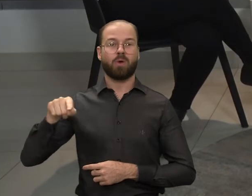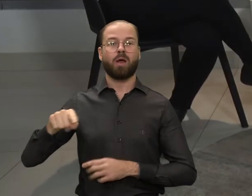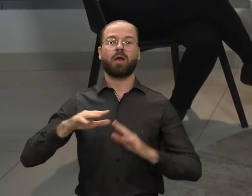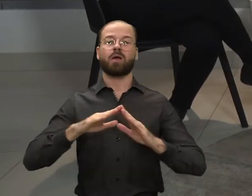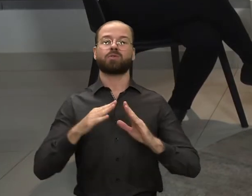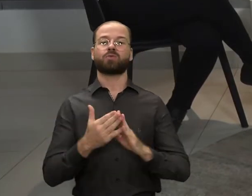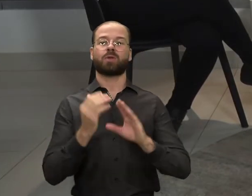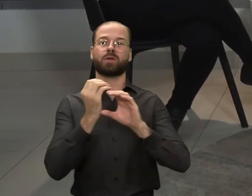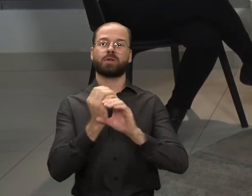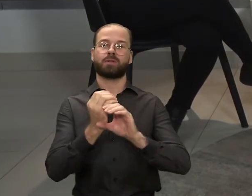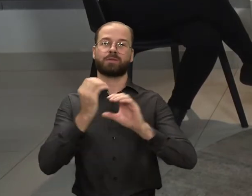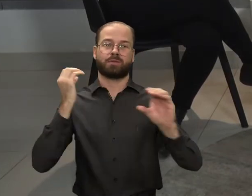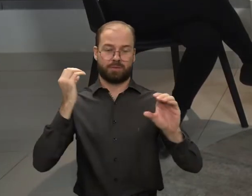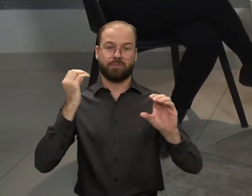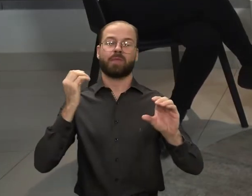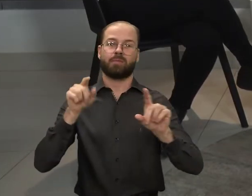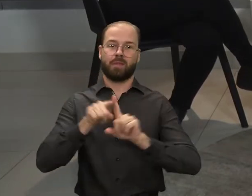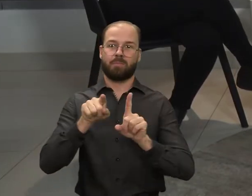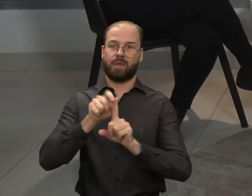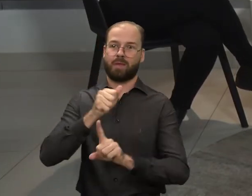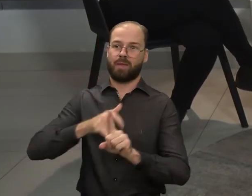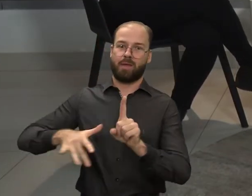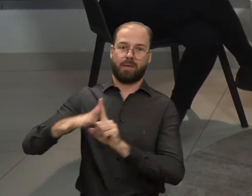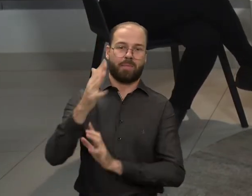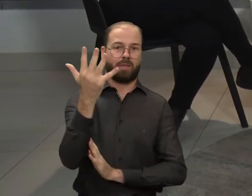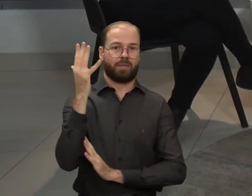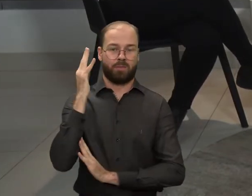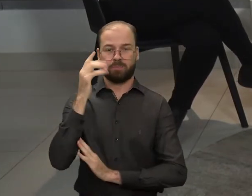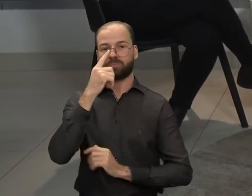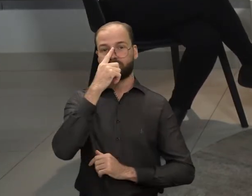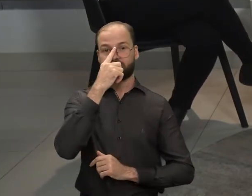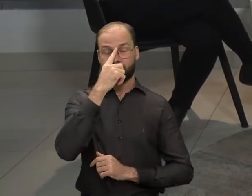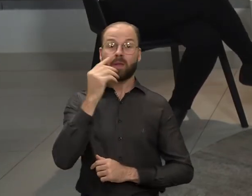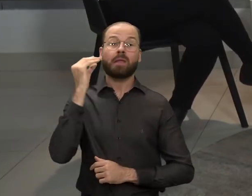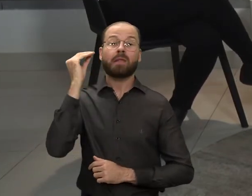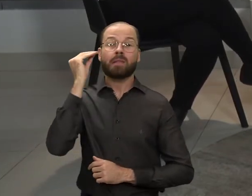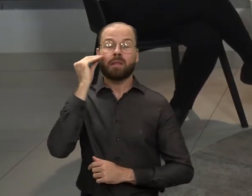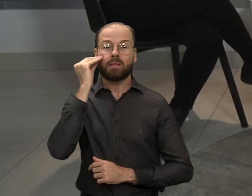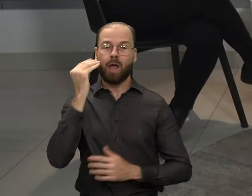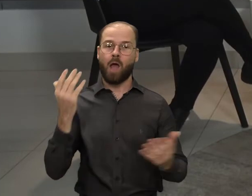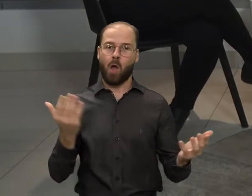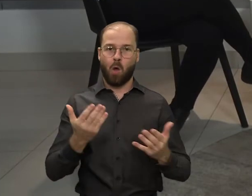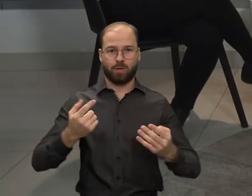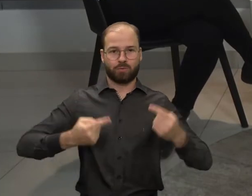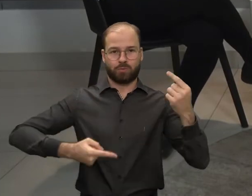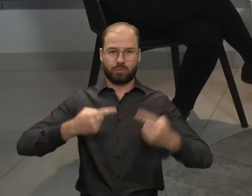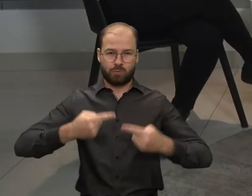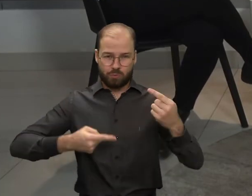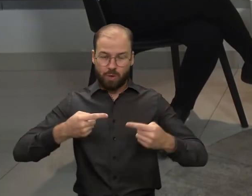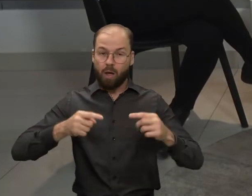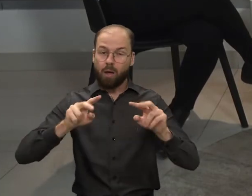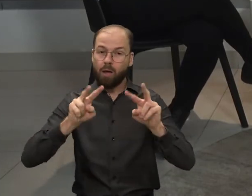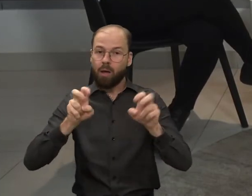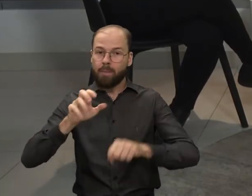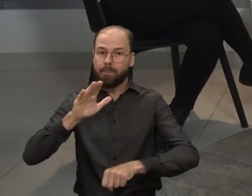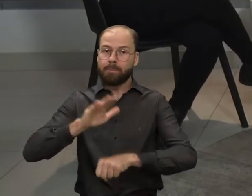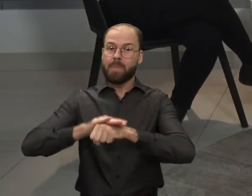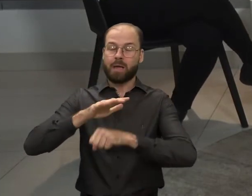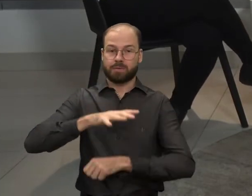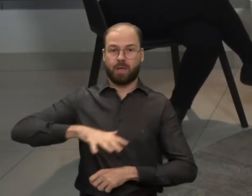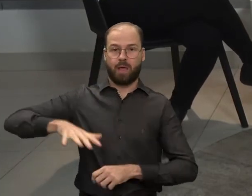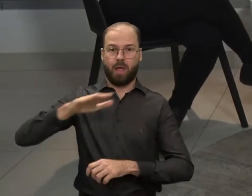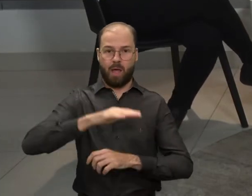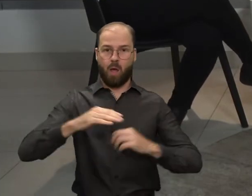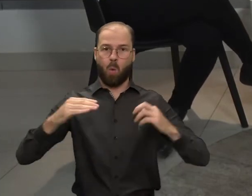Engenharia Civil e Ambiental. Vou tentar trazer a discussão agora um pouco mais para a área urbana, né? Professor,